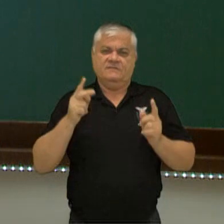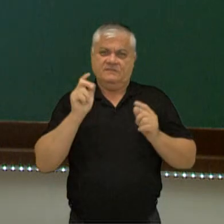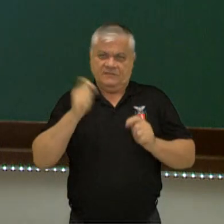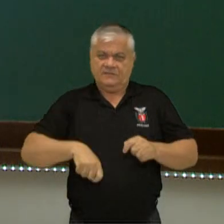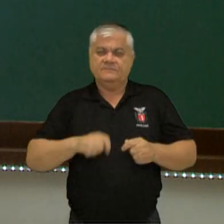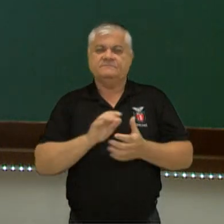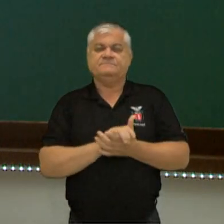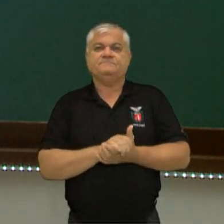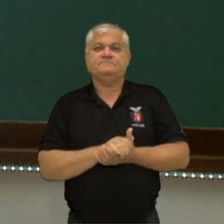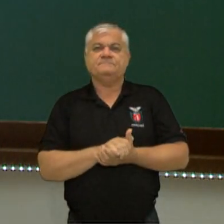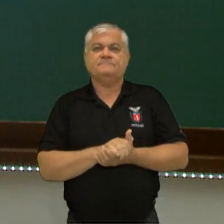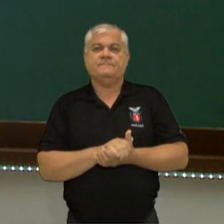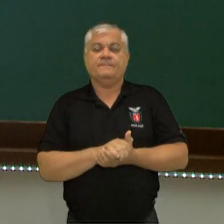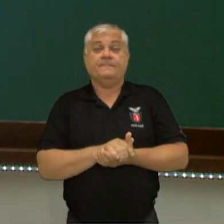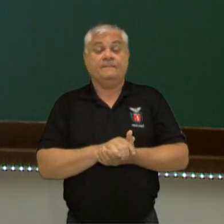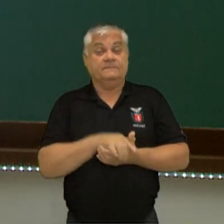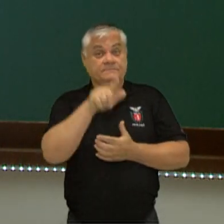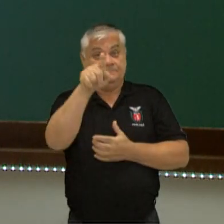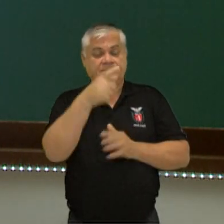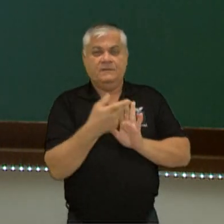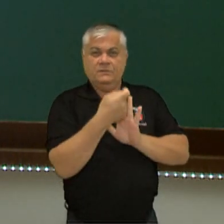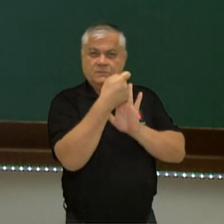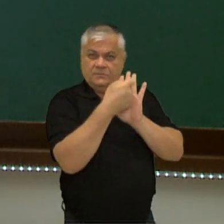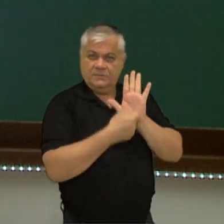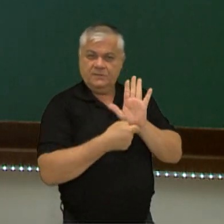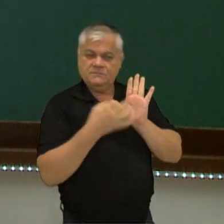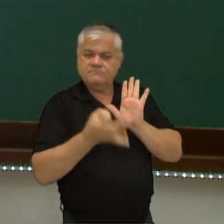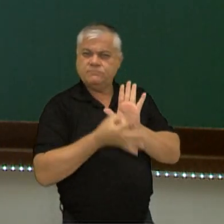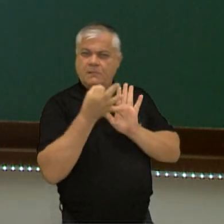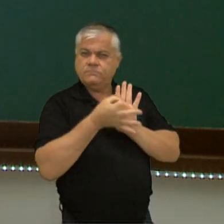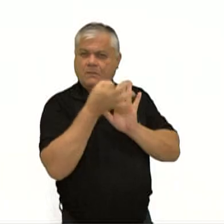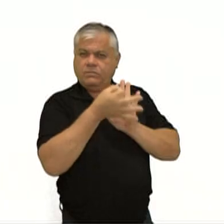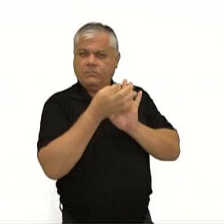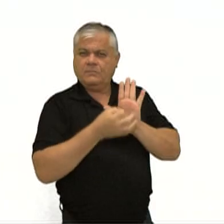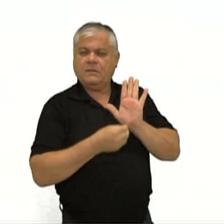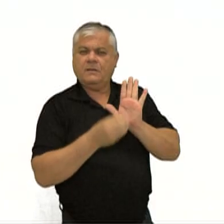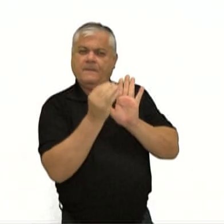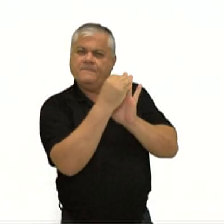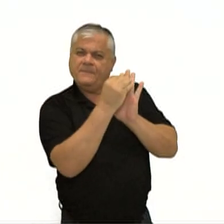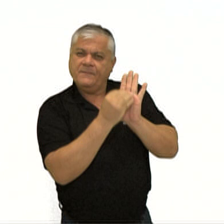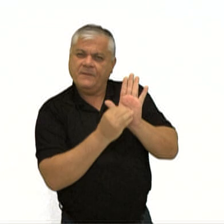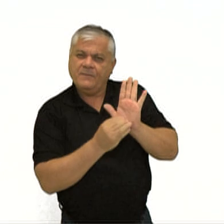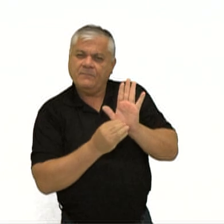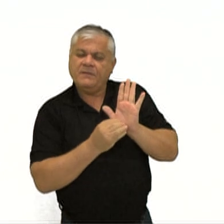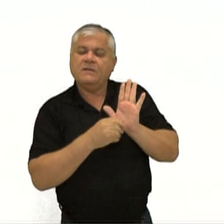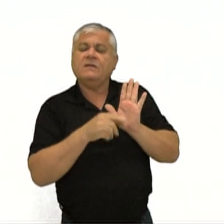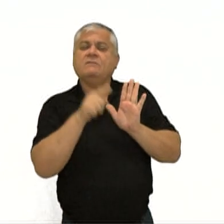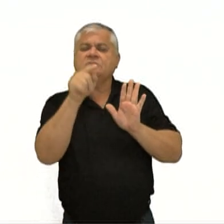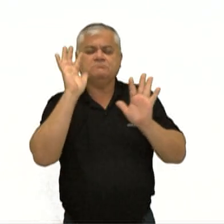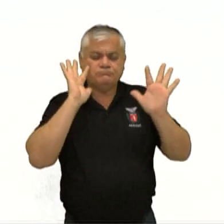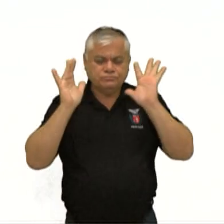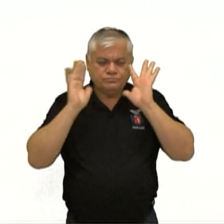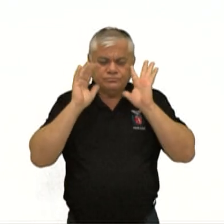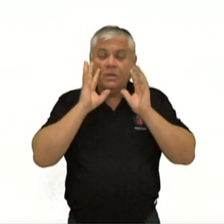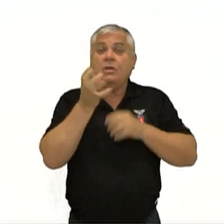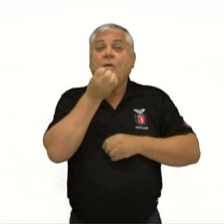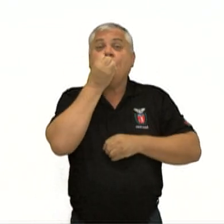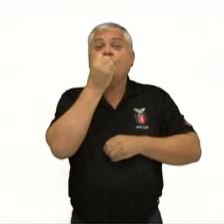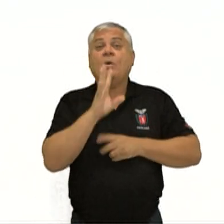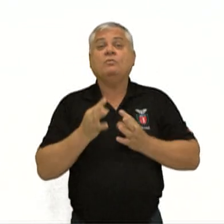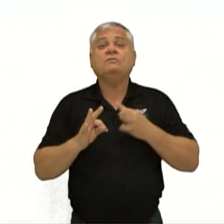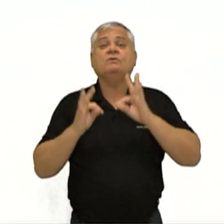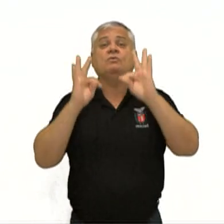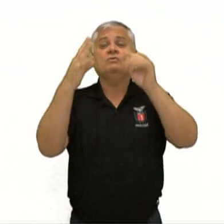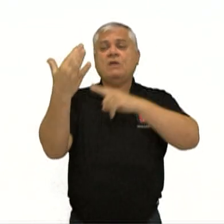Então, argumente no seu texto, reflita sobre os benefícios da tecnologia para ampliação